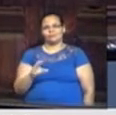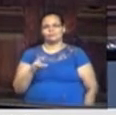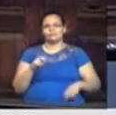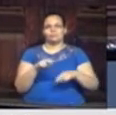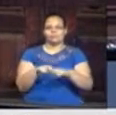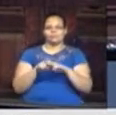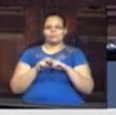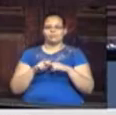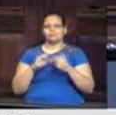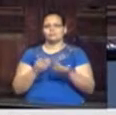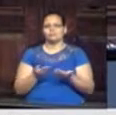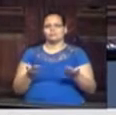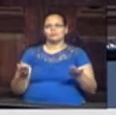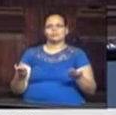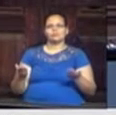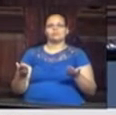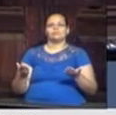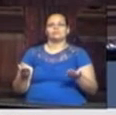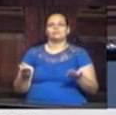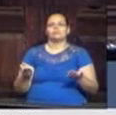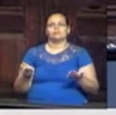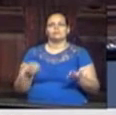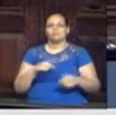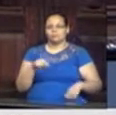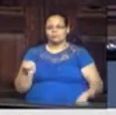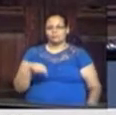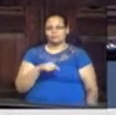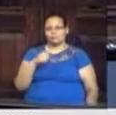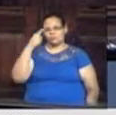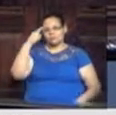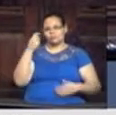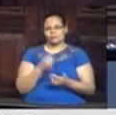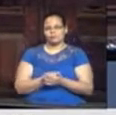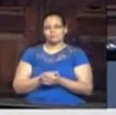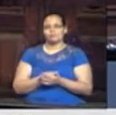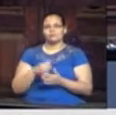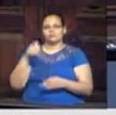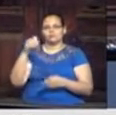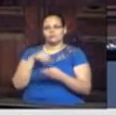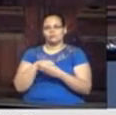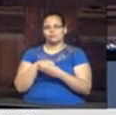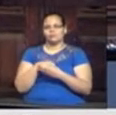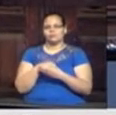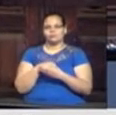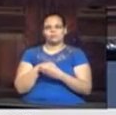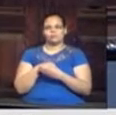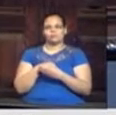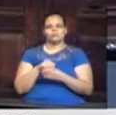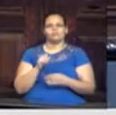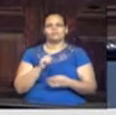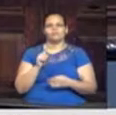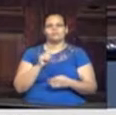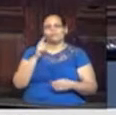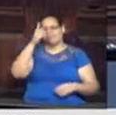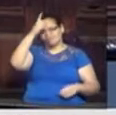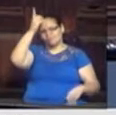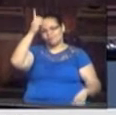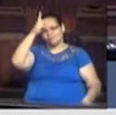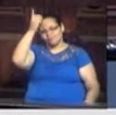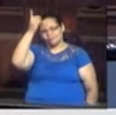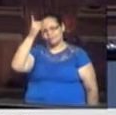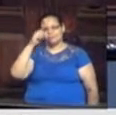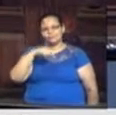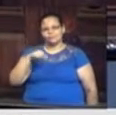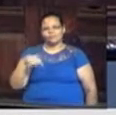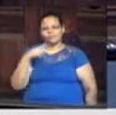Por isso, senhoras e senhores, a nossa decisão, o nosso voto, não teve cunho ideológico.